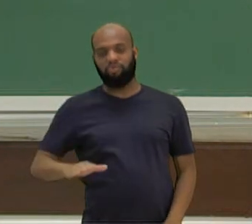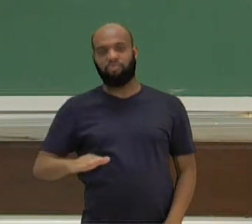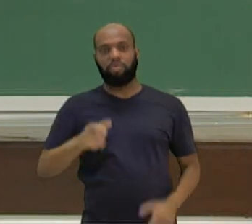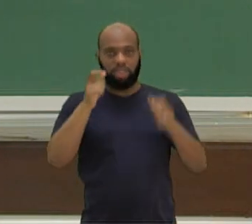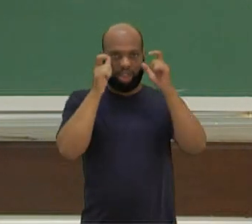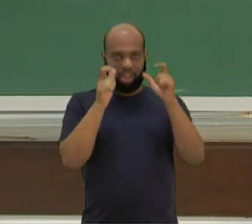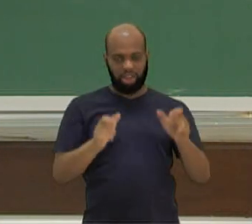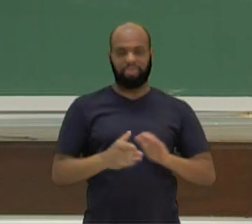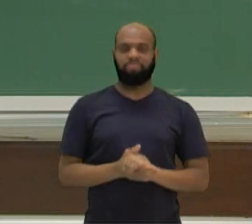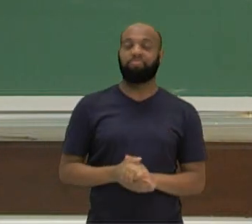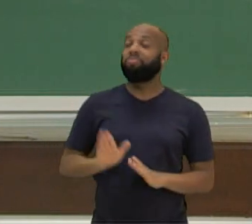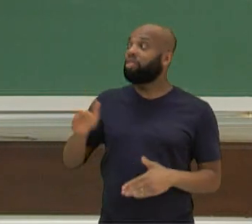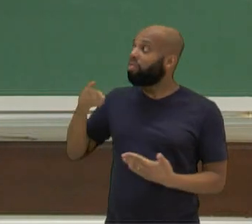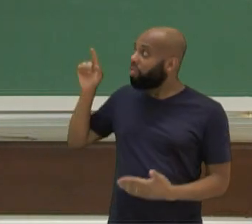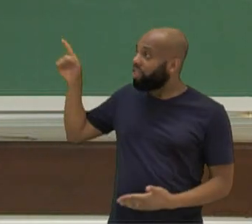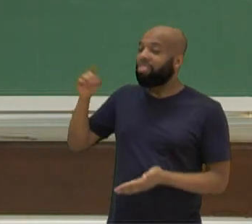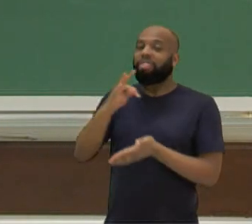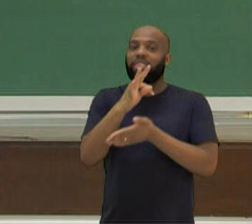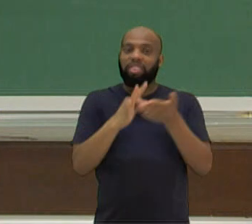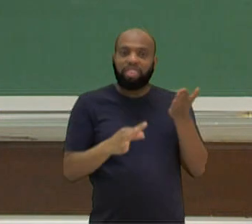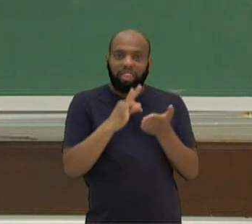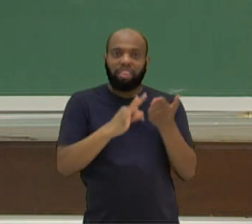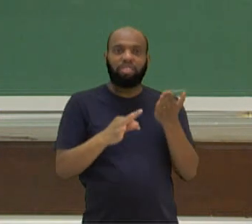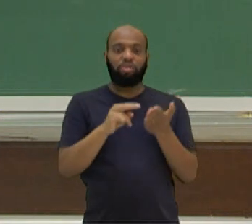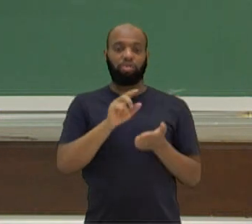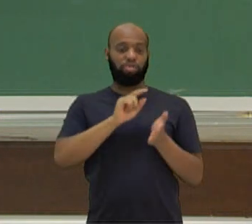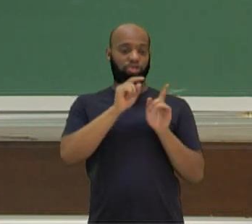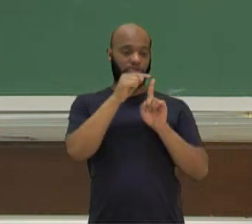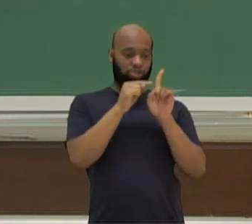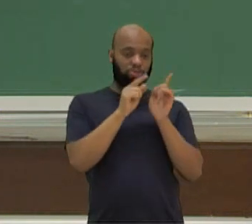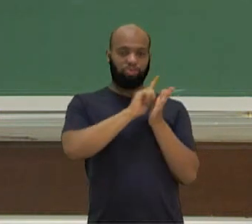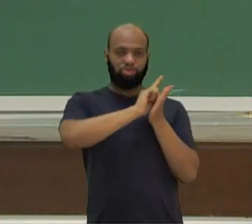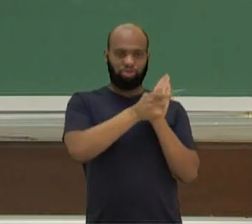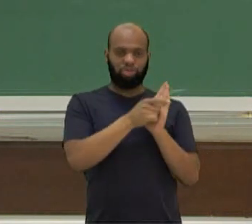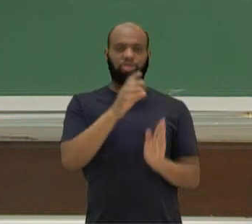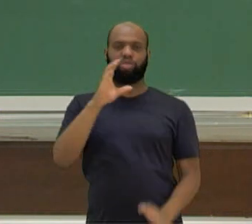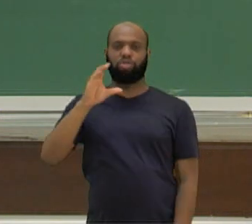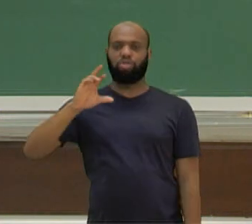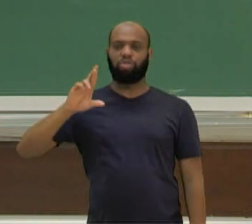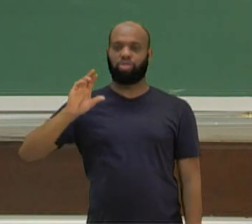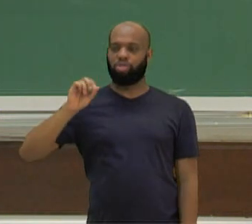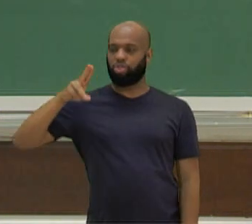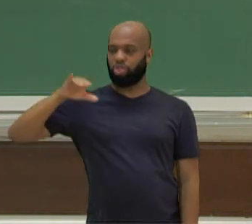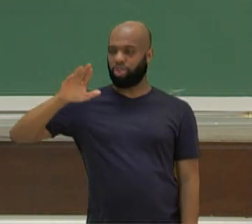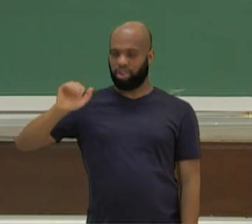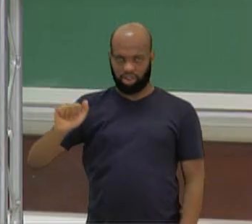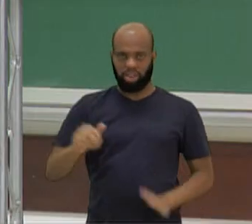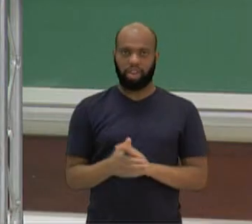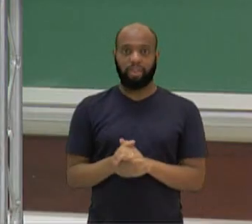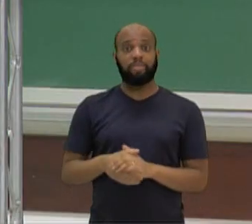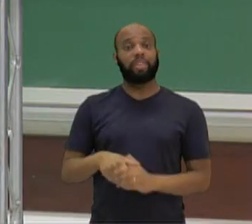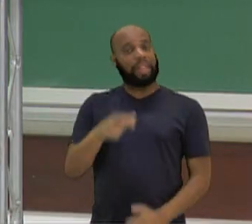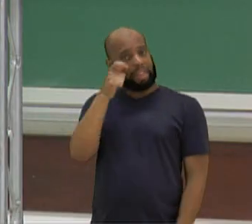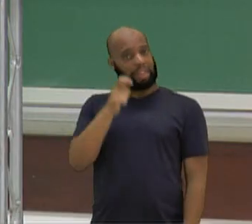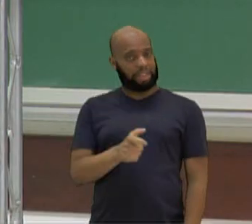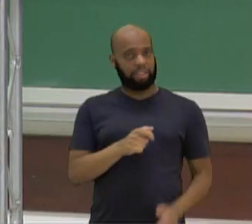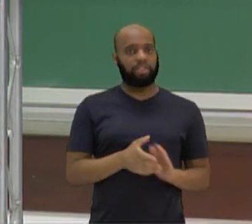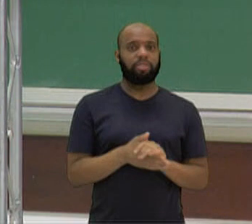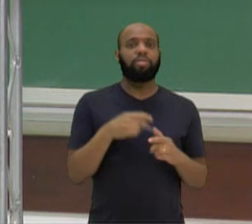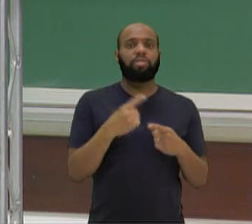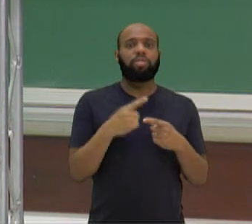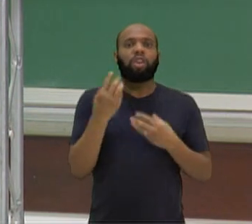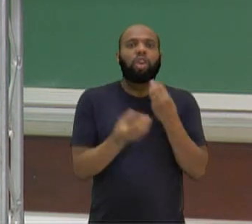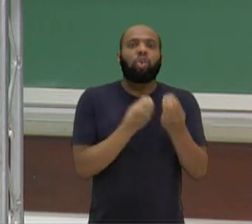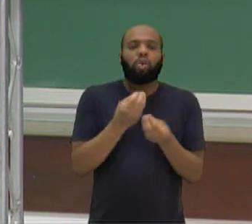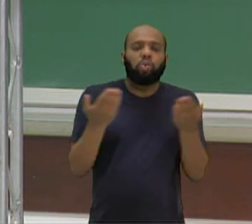pessoal, é uma crônica do Luiz Fernando Veríssimo, né? E ela vai falar de uma coisa bem interessante, né? Que é como